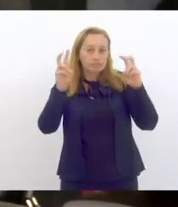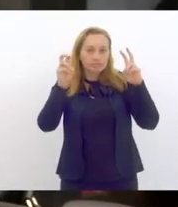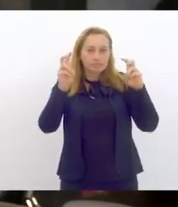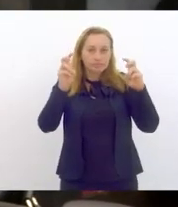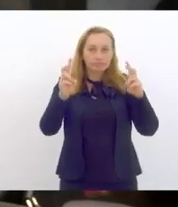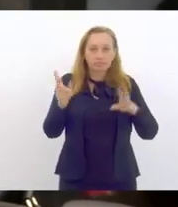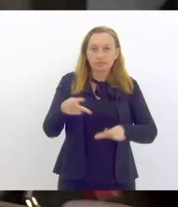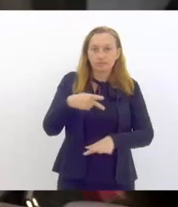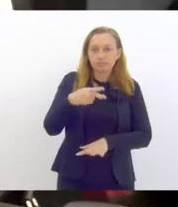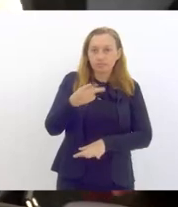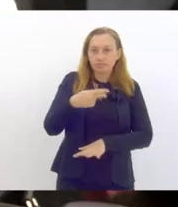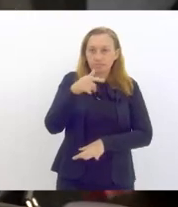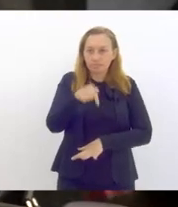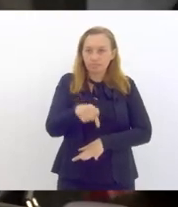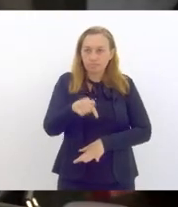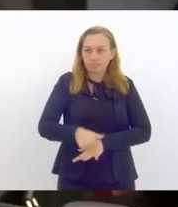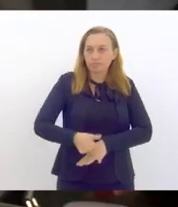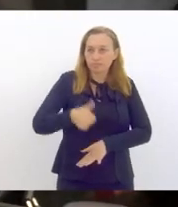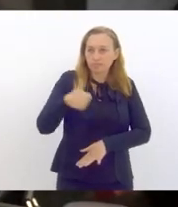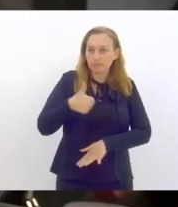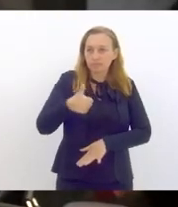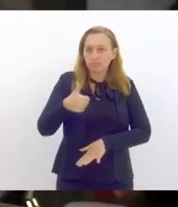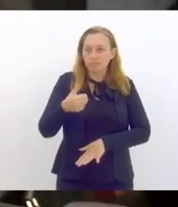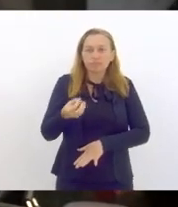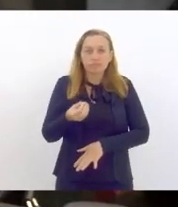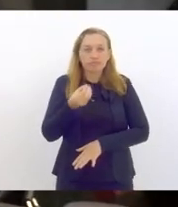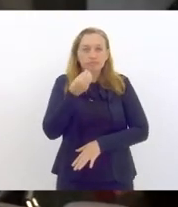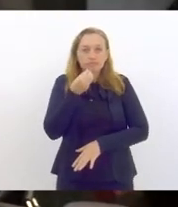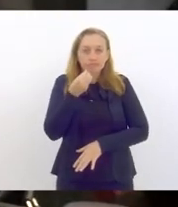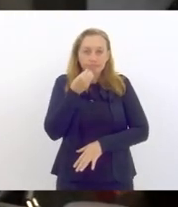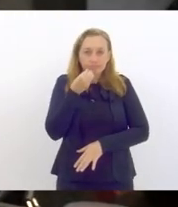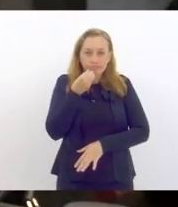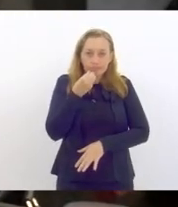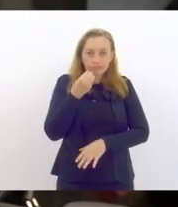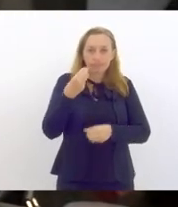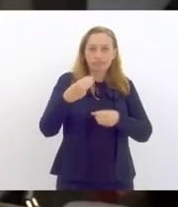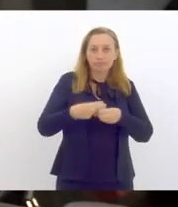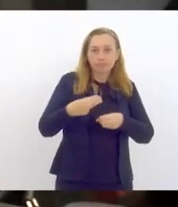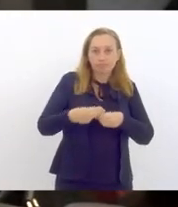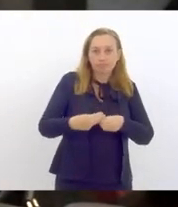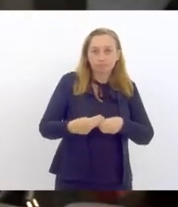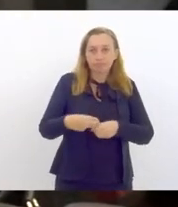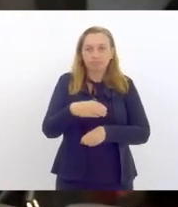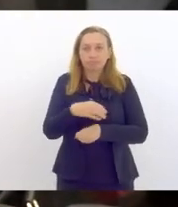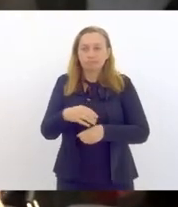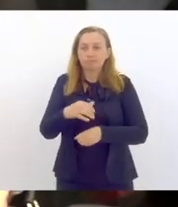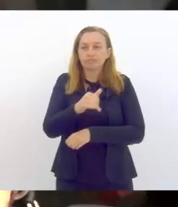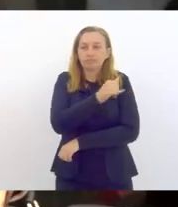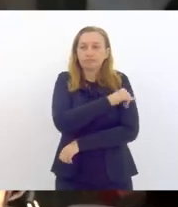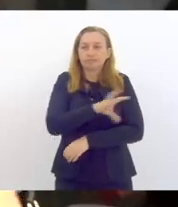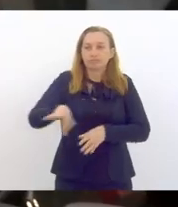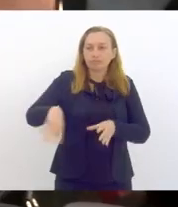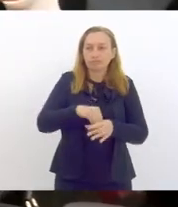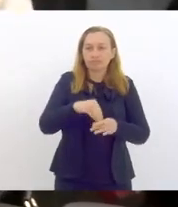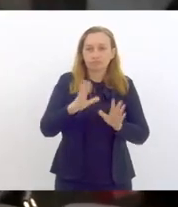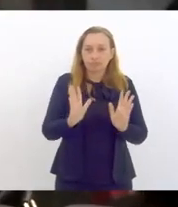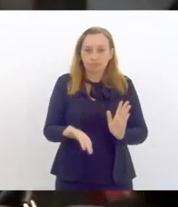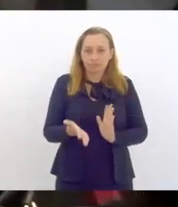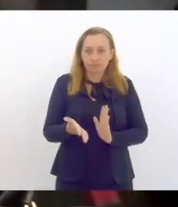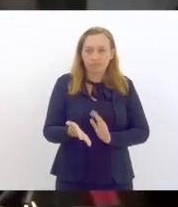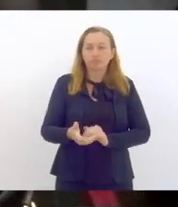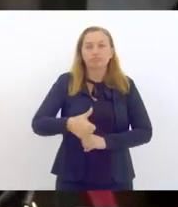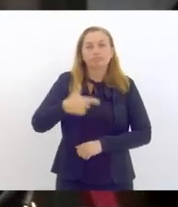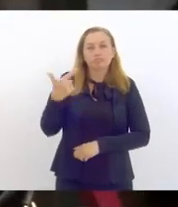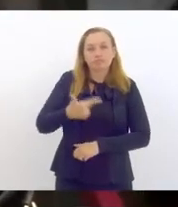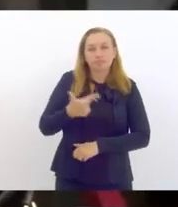estão sendo tratadas aqui a primeira a oportunidade do município do Rio de Janeiro está incluída a partir de já a